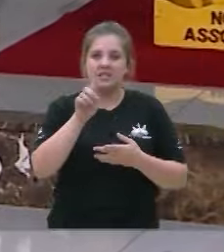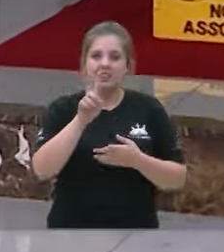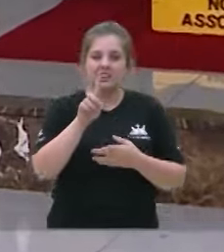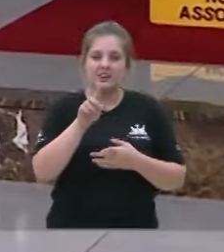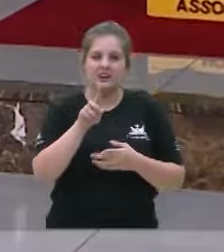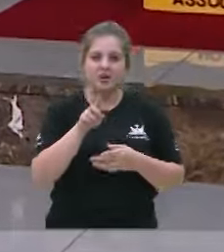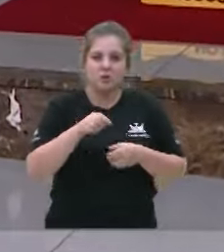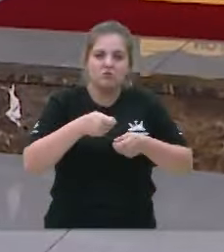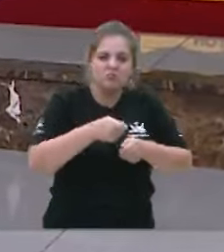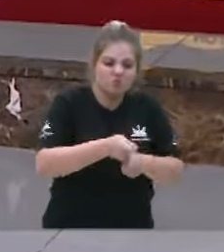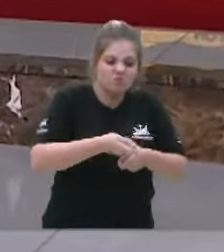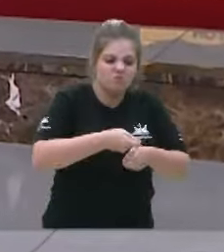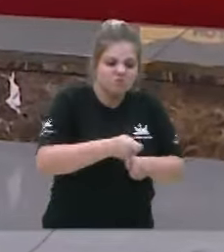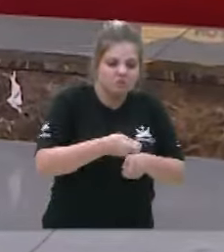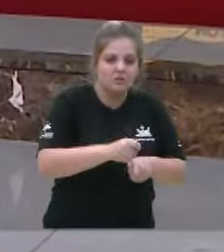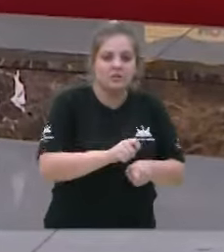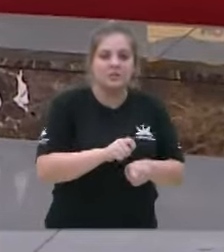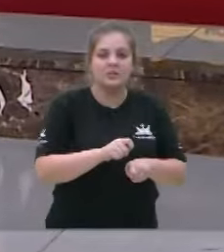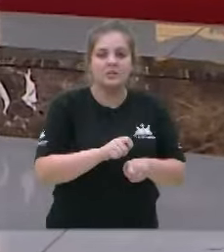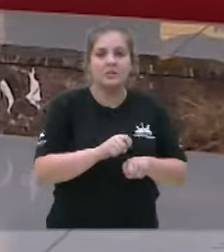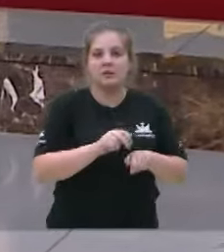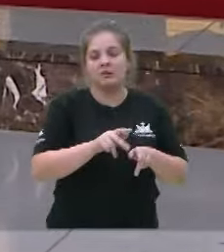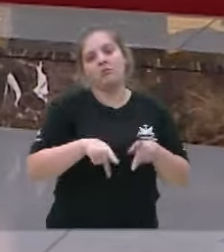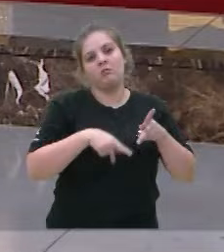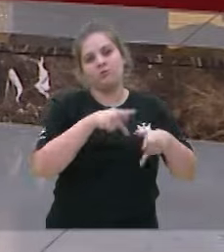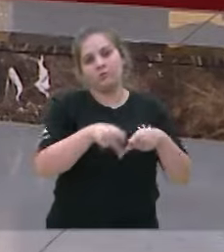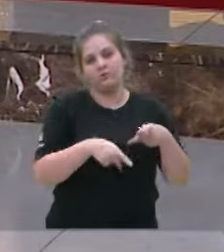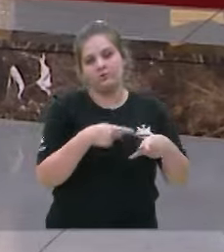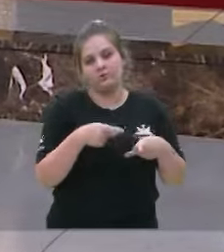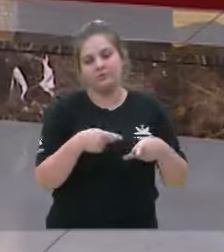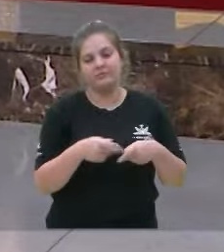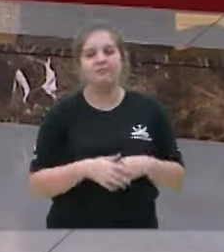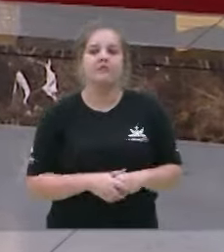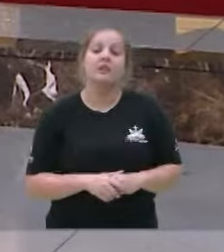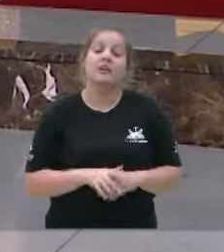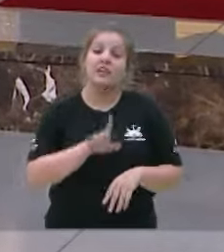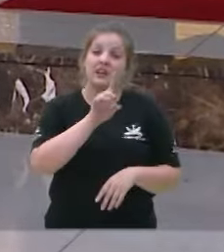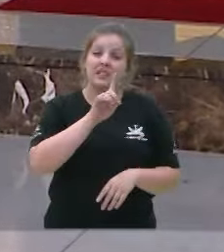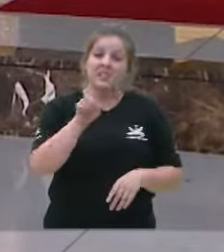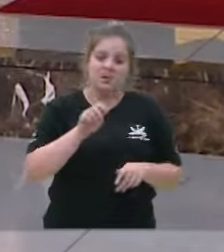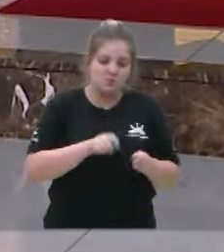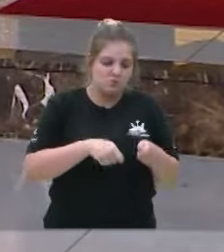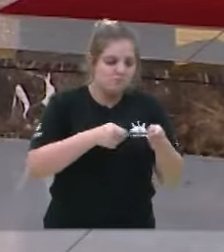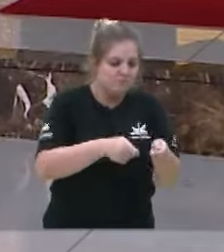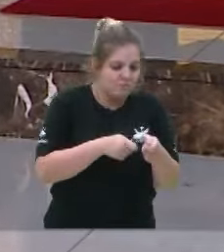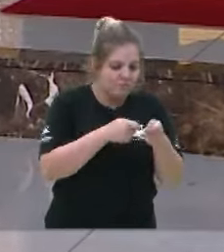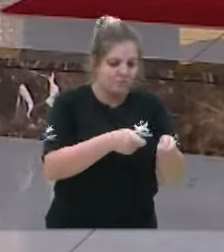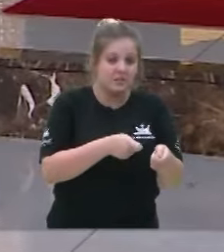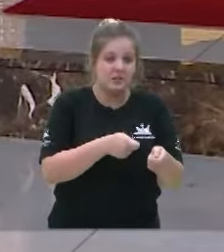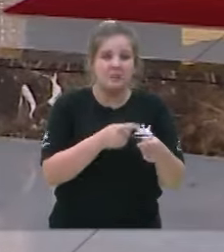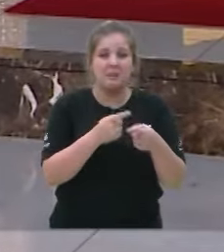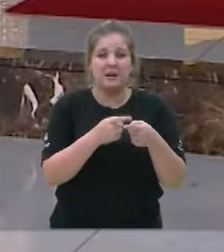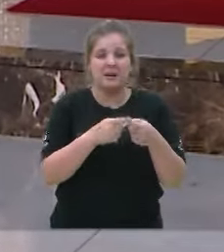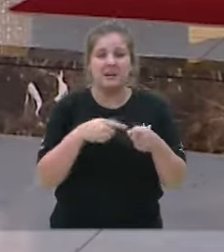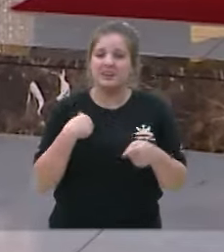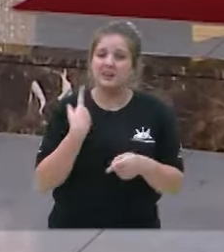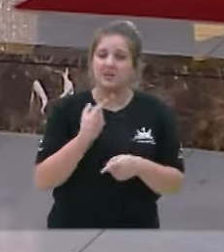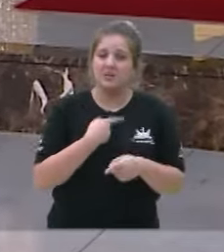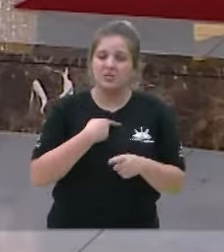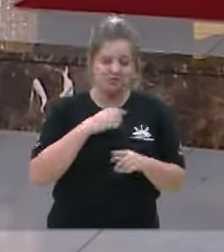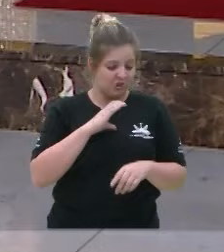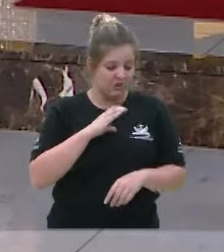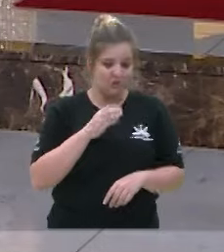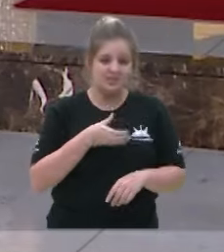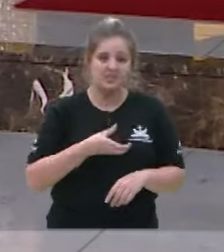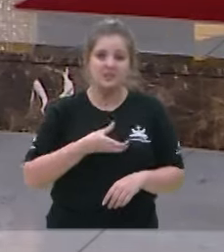Deus com a humanidade Deus insiste para que tenhamos uma